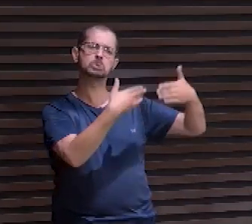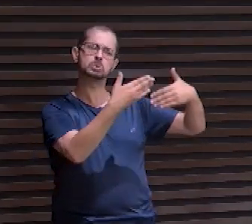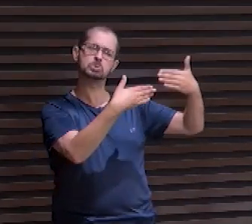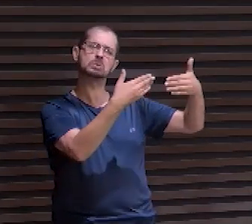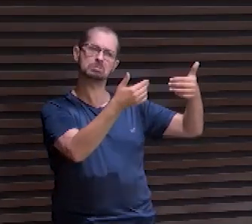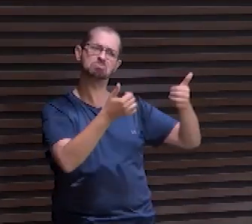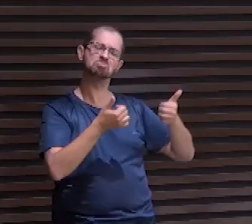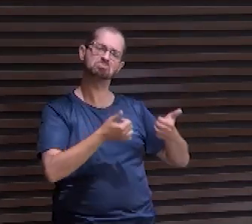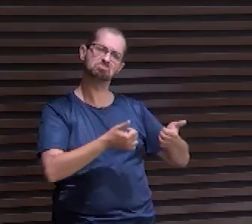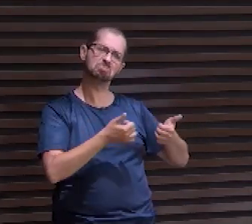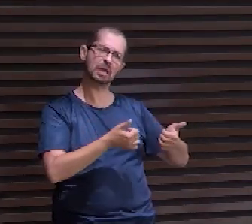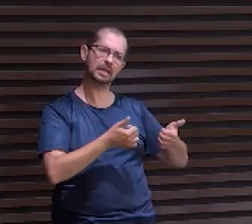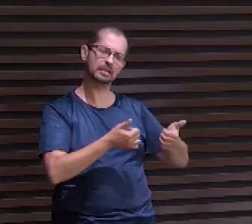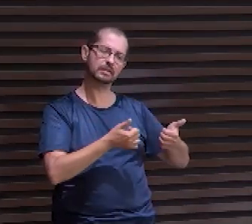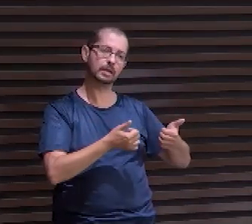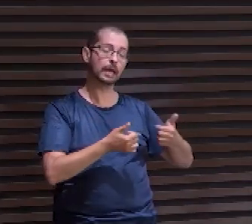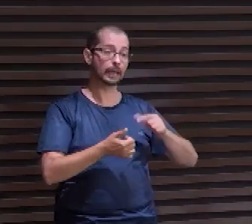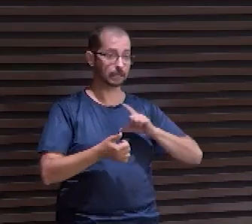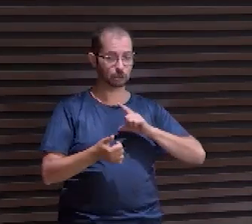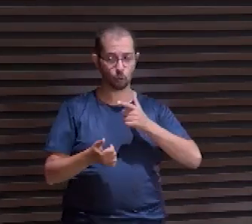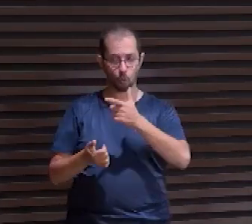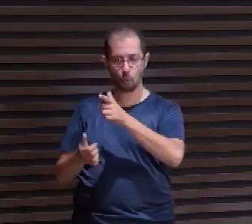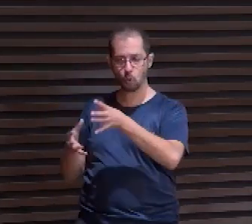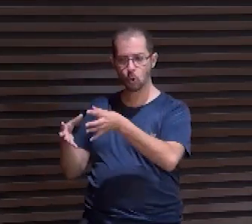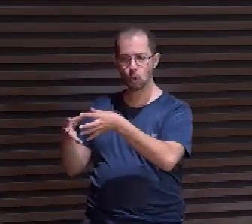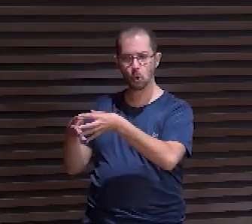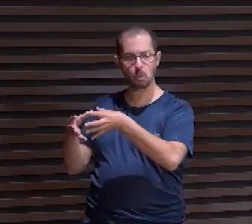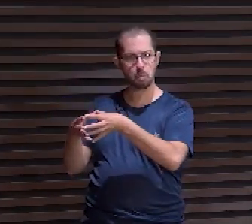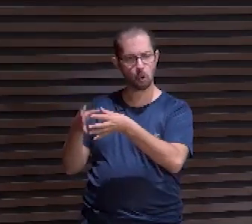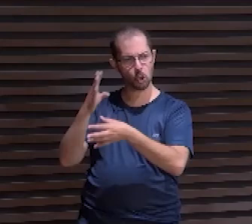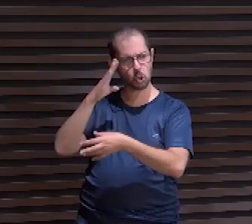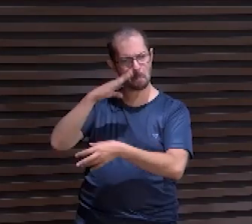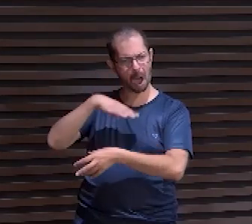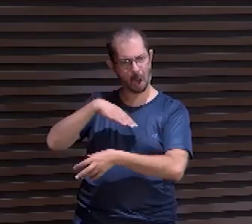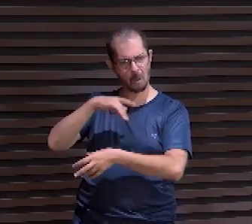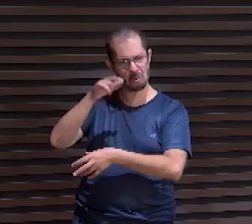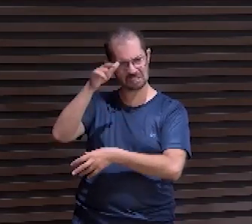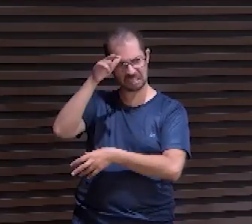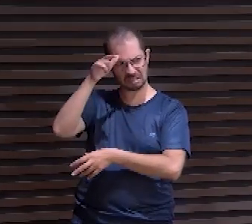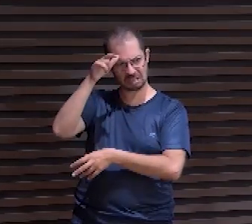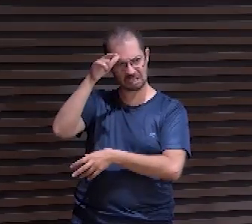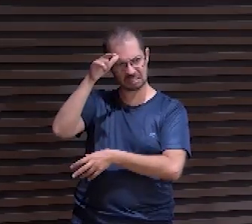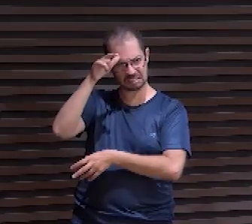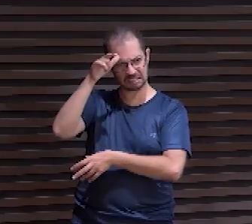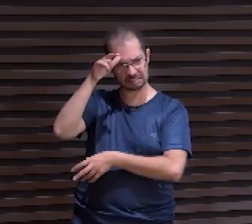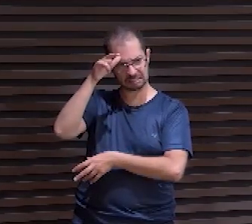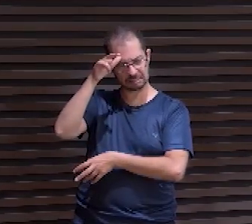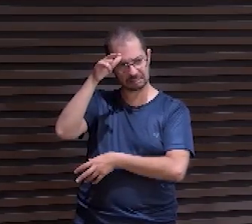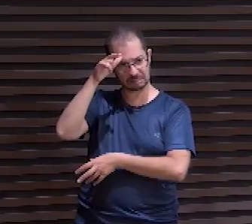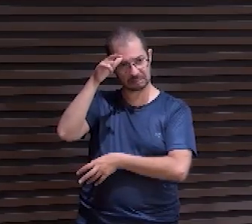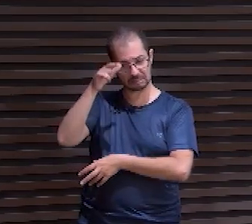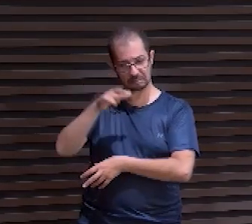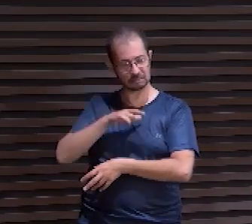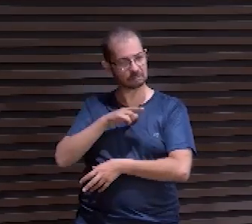e um grupo de satanistas tomou como